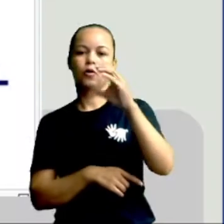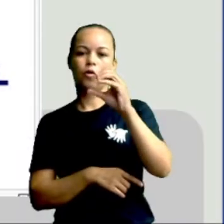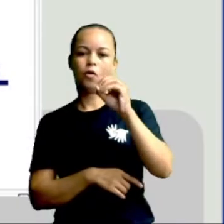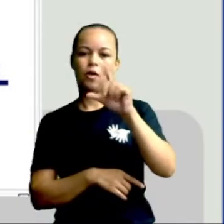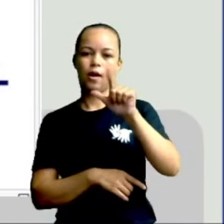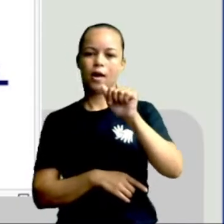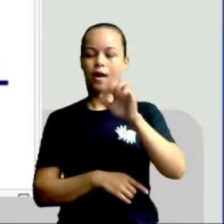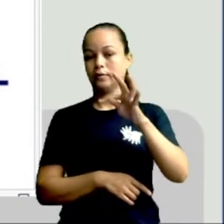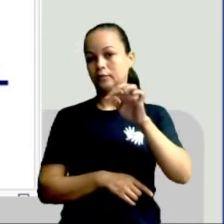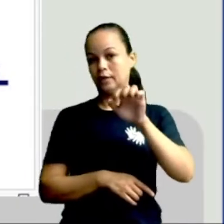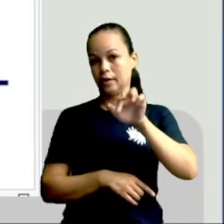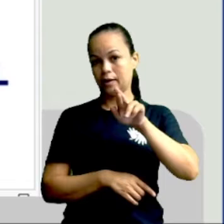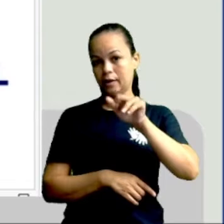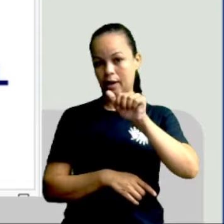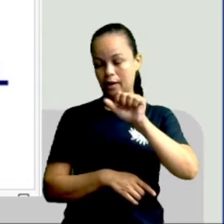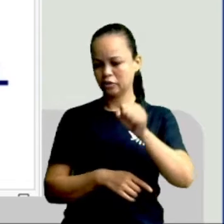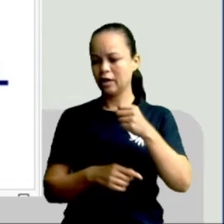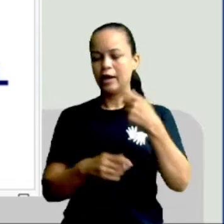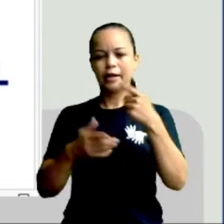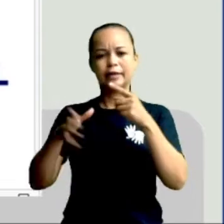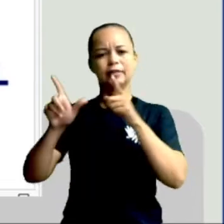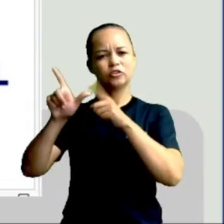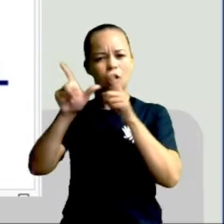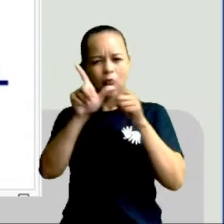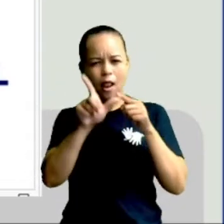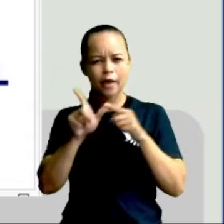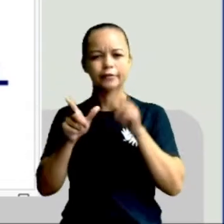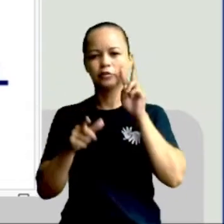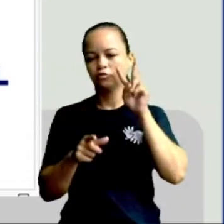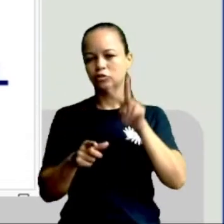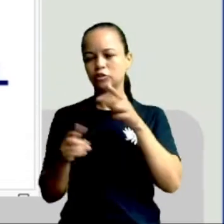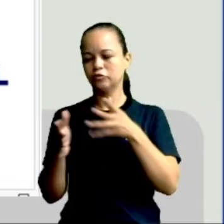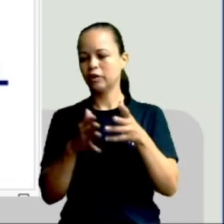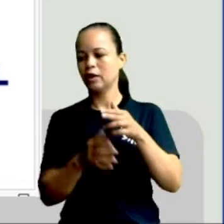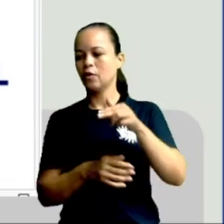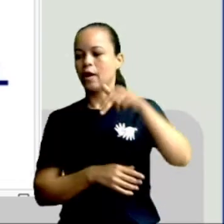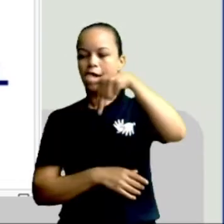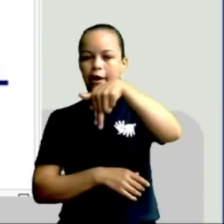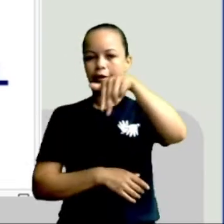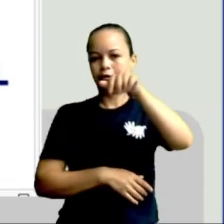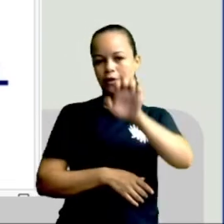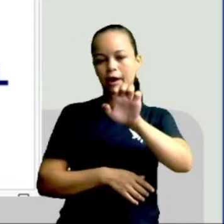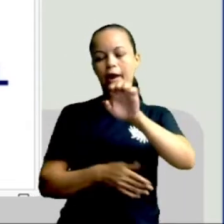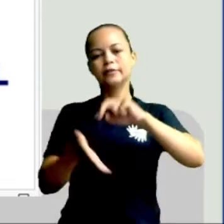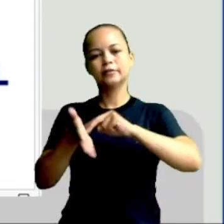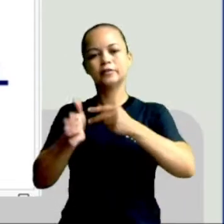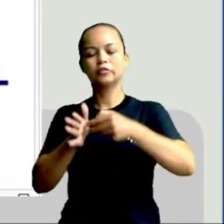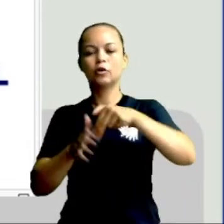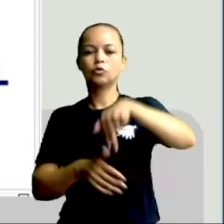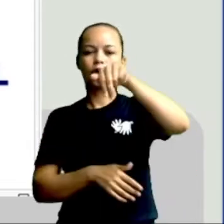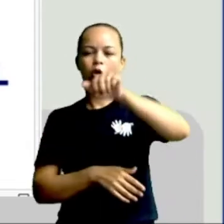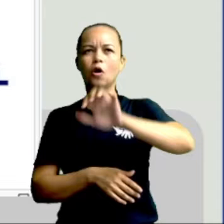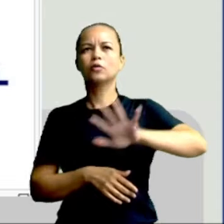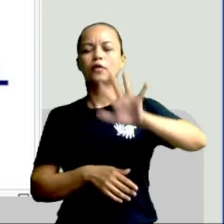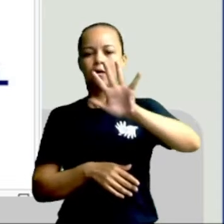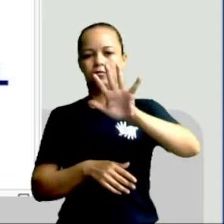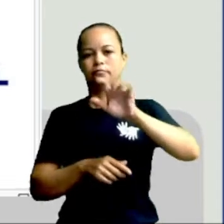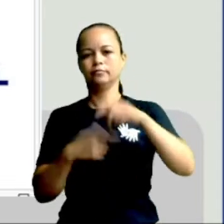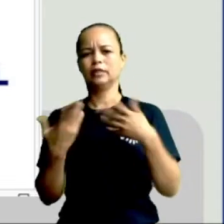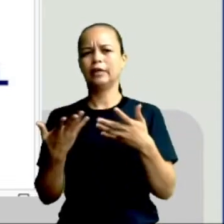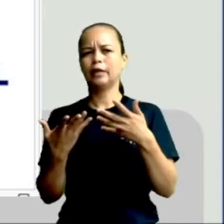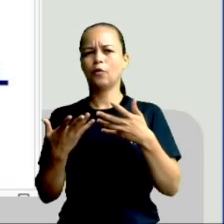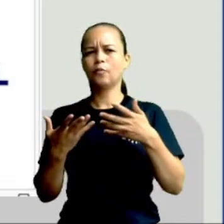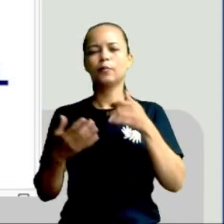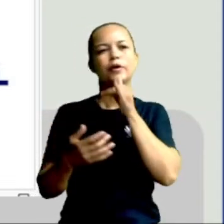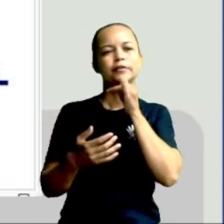NO, esse SE, esse SO, então, o NE significa Nordeste. Então, a cidade de Vitória de Santo Antão fica